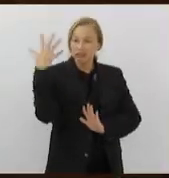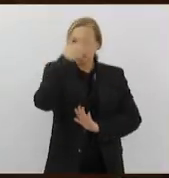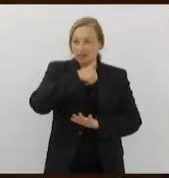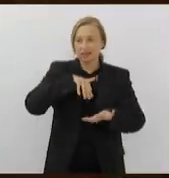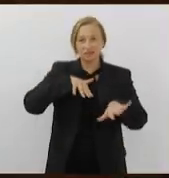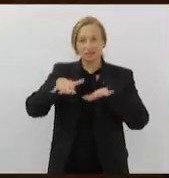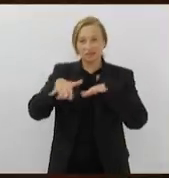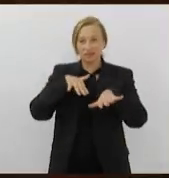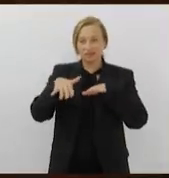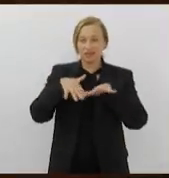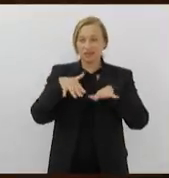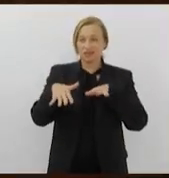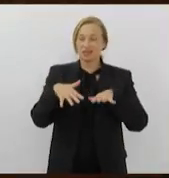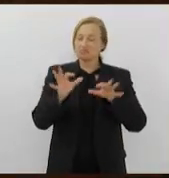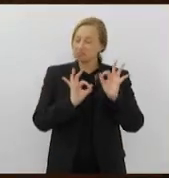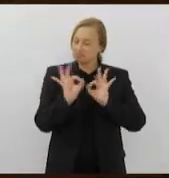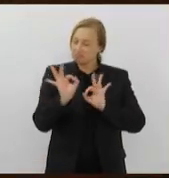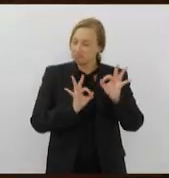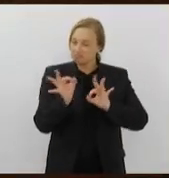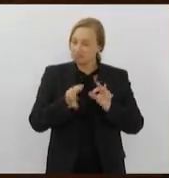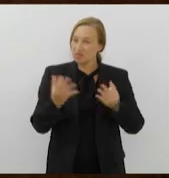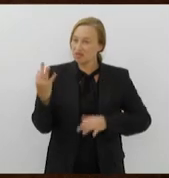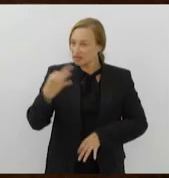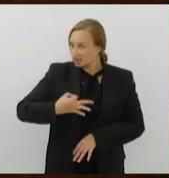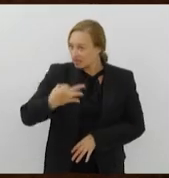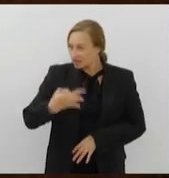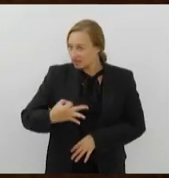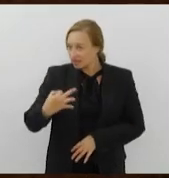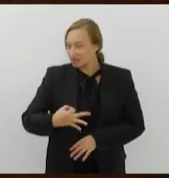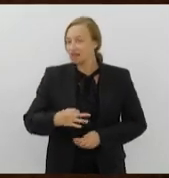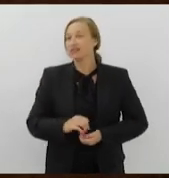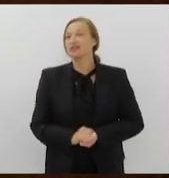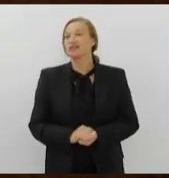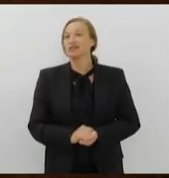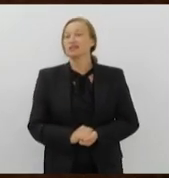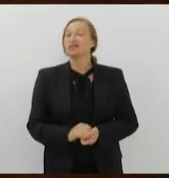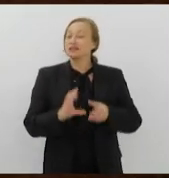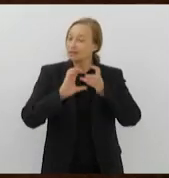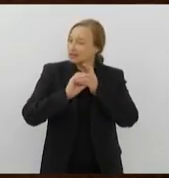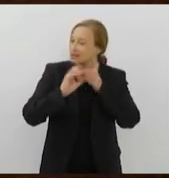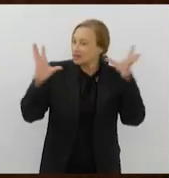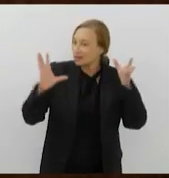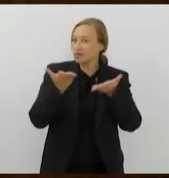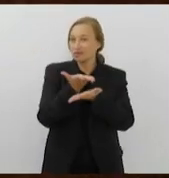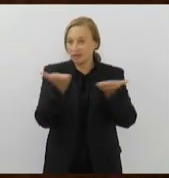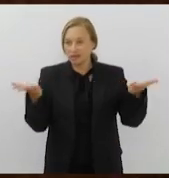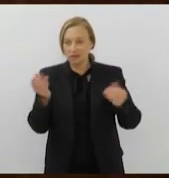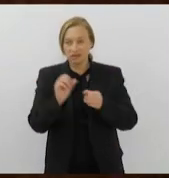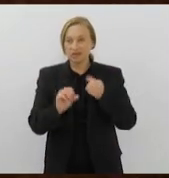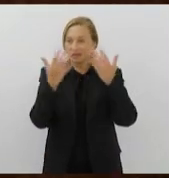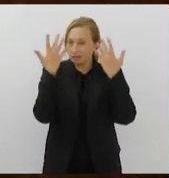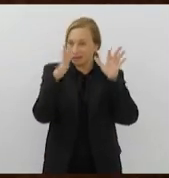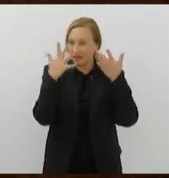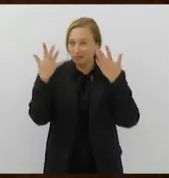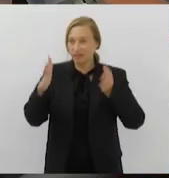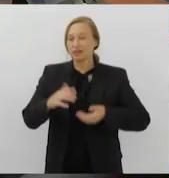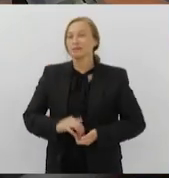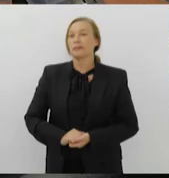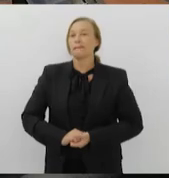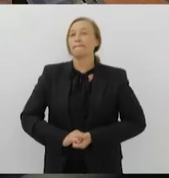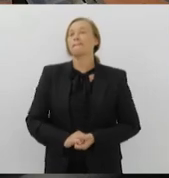manifestação, bela, ordeira, incisiva, mas muito democrática que vocês fizeram. Parabéns.